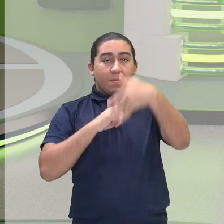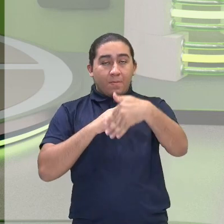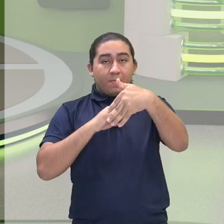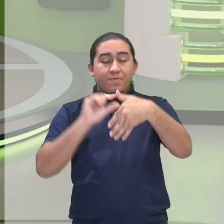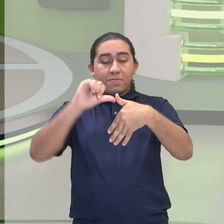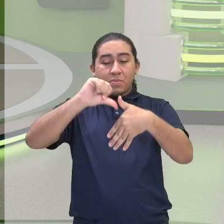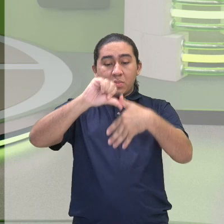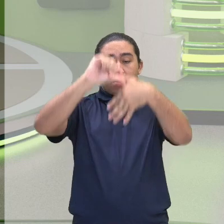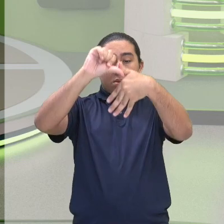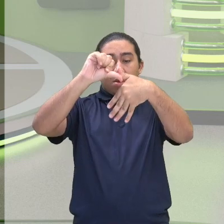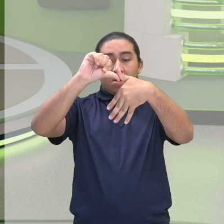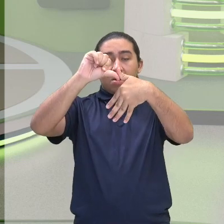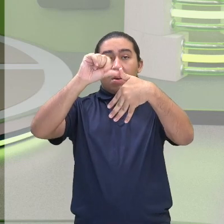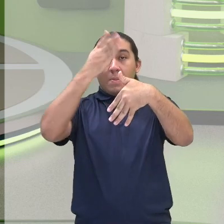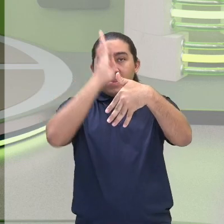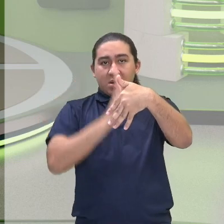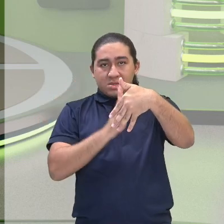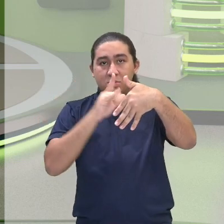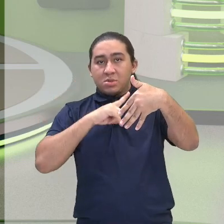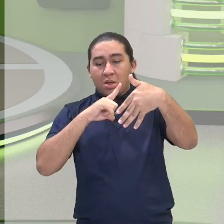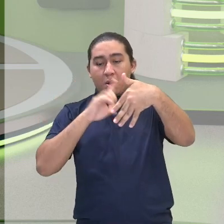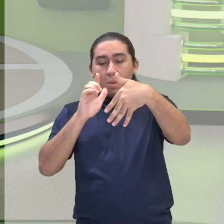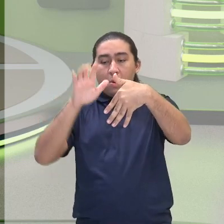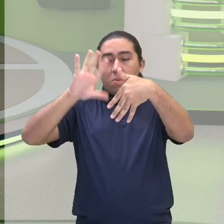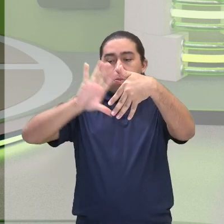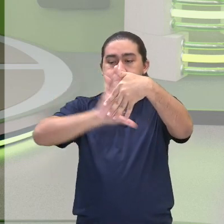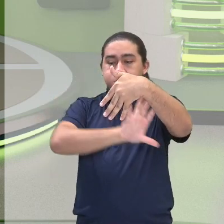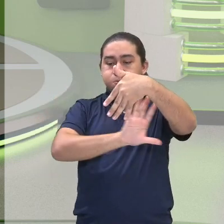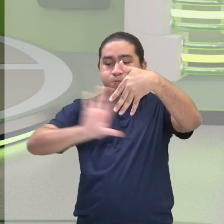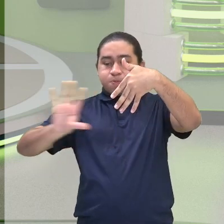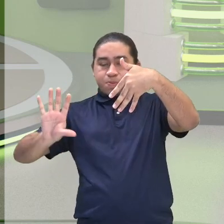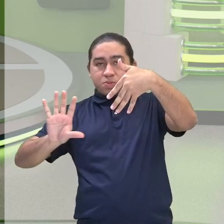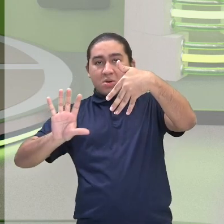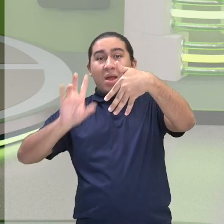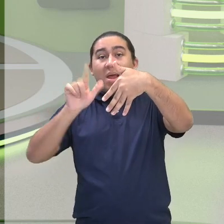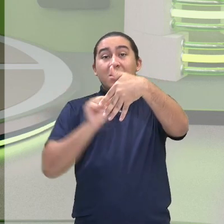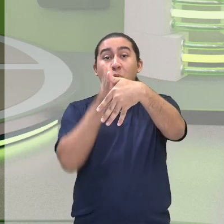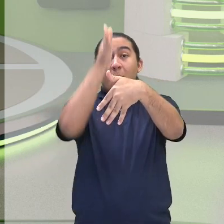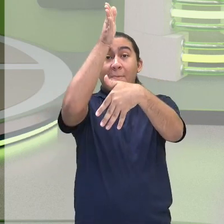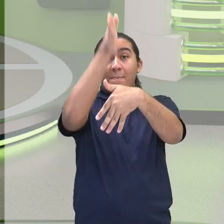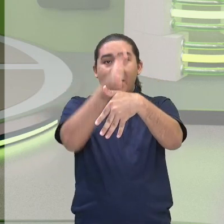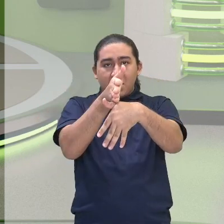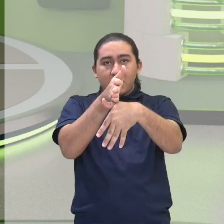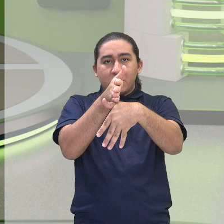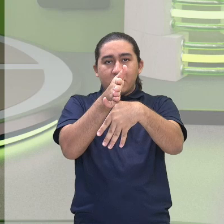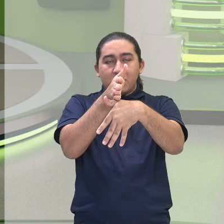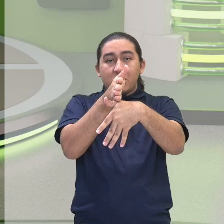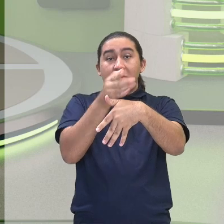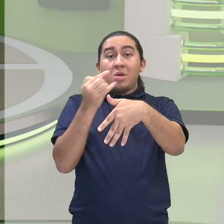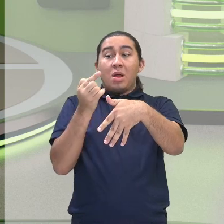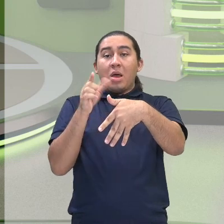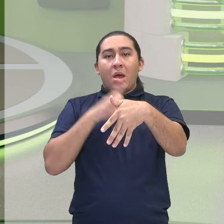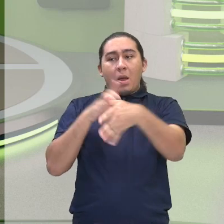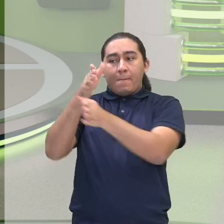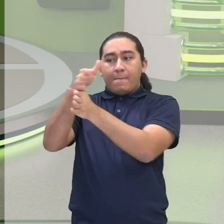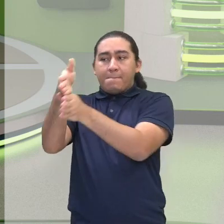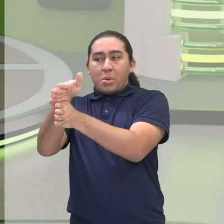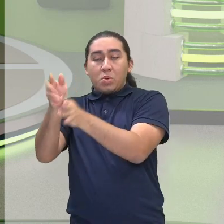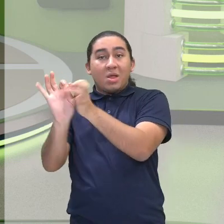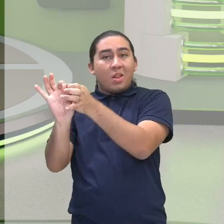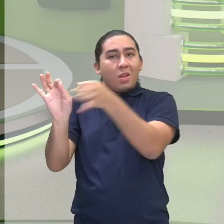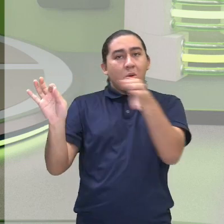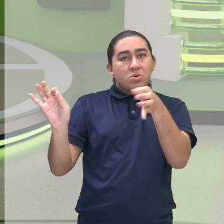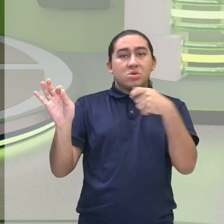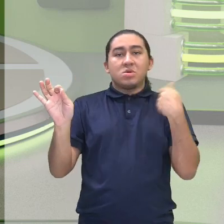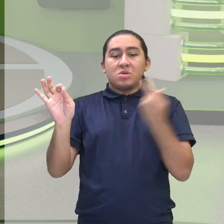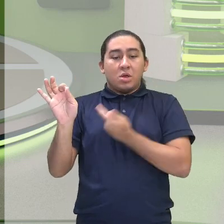está nas extremidades, a gente não vai perceber, né, com muita intensidade terremotos, né, e vulcões em atividade, como a